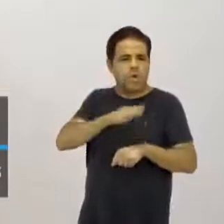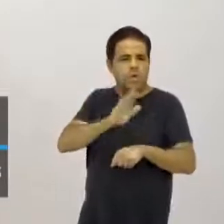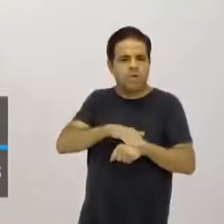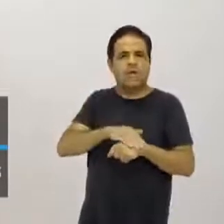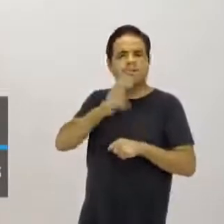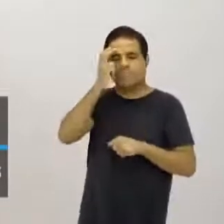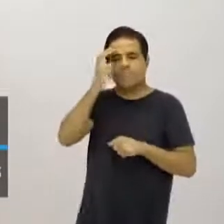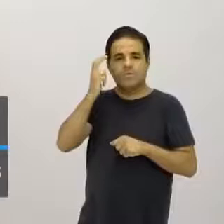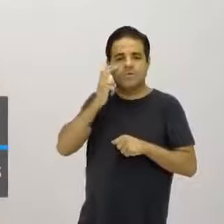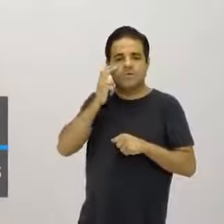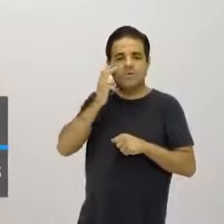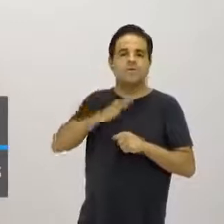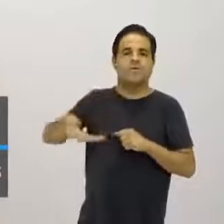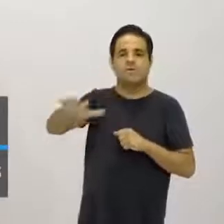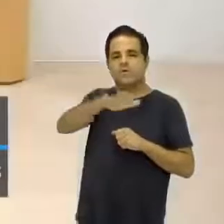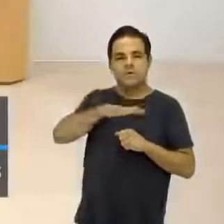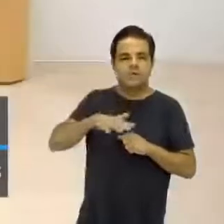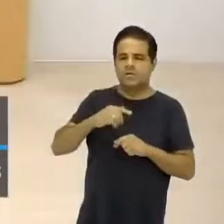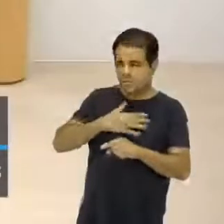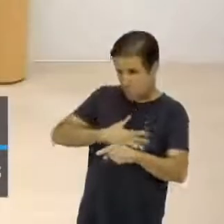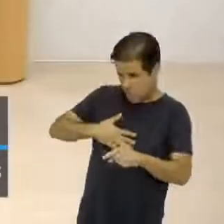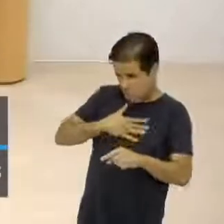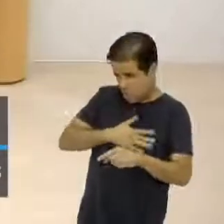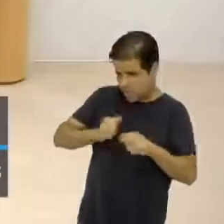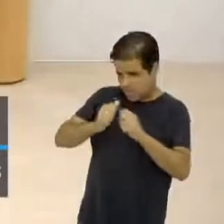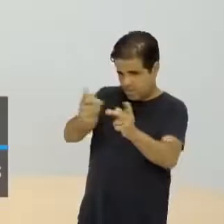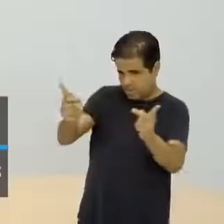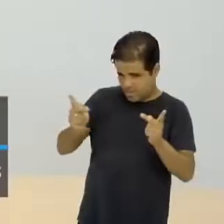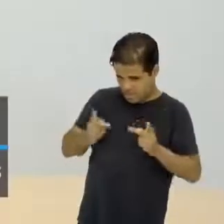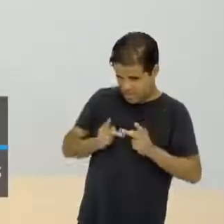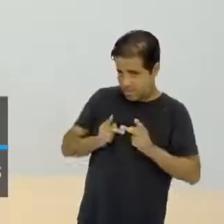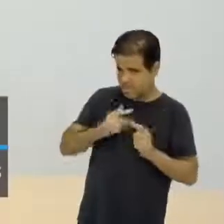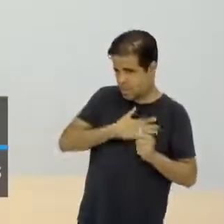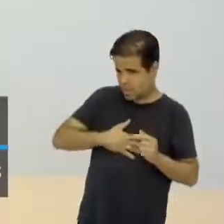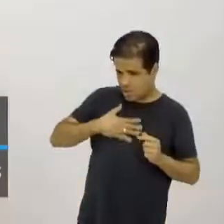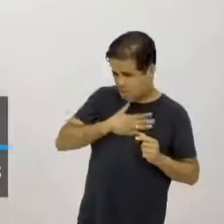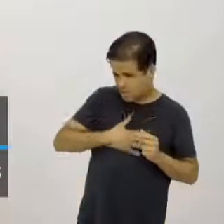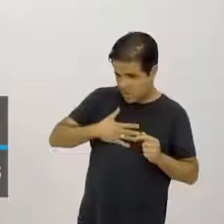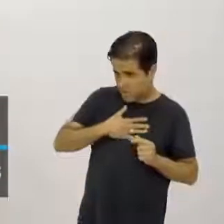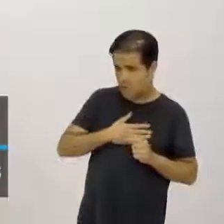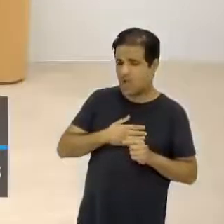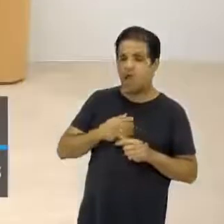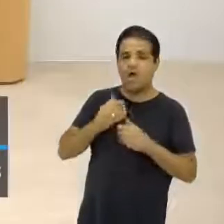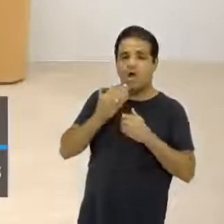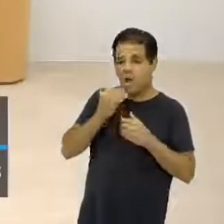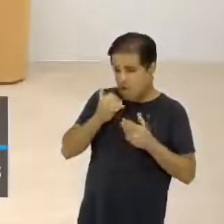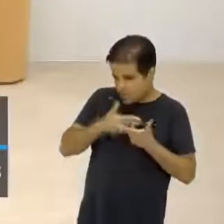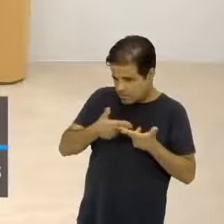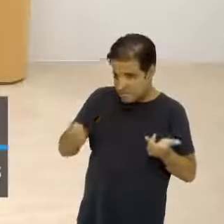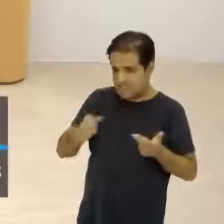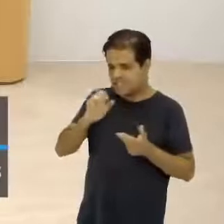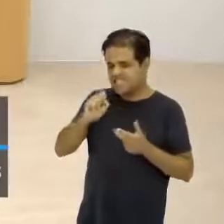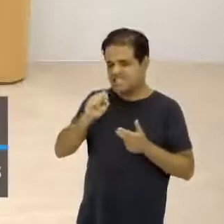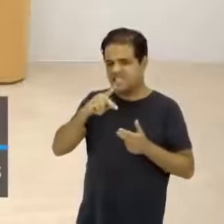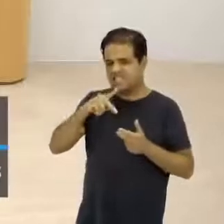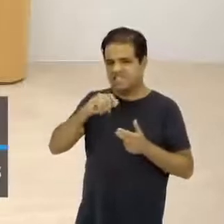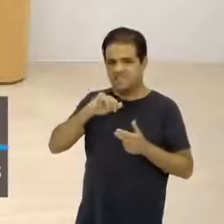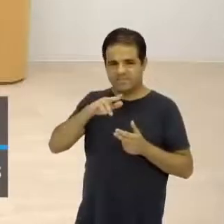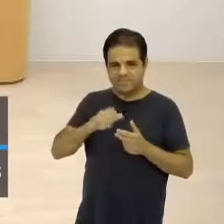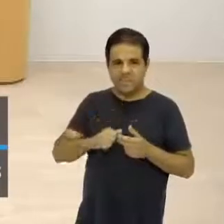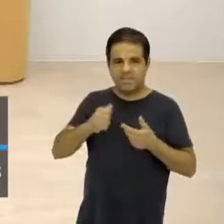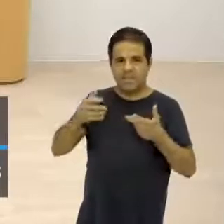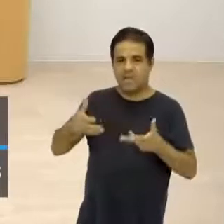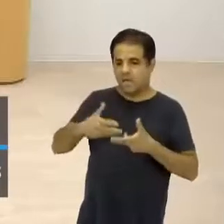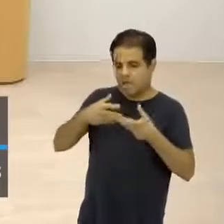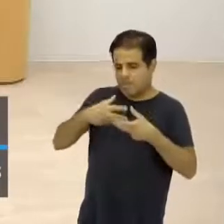perguntando para a Mafê, acho que a Mafê vai lembrar. Mafê, você gosta de pizza? Nossa, e como? Gosta de esfirra? E como? Gosta de